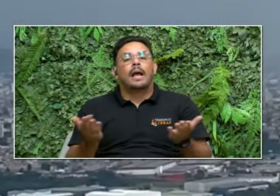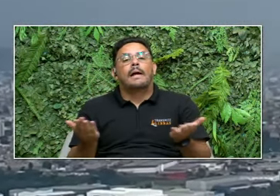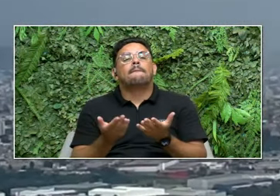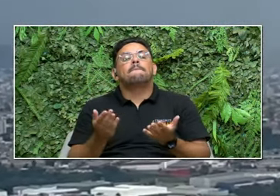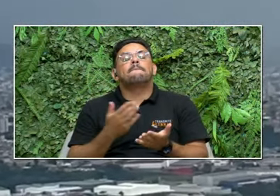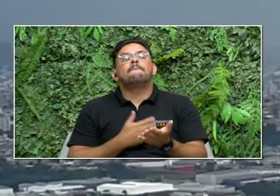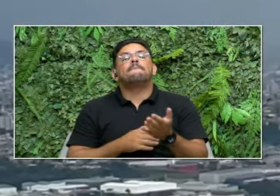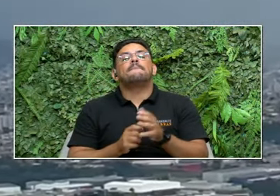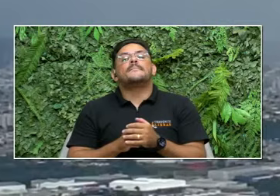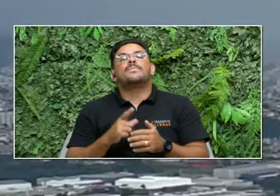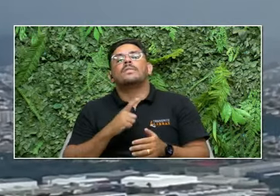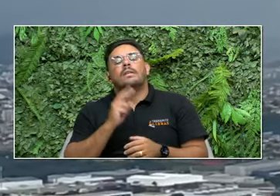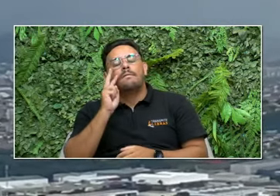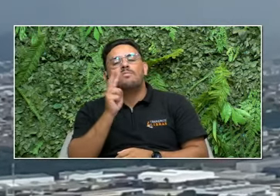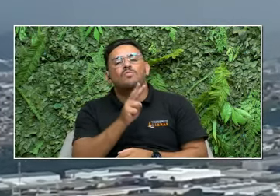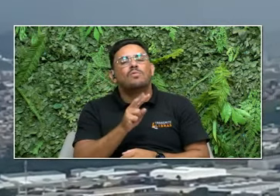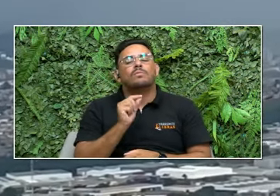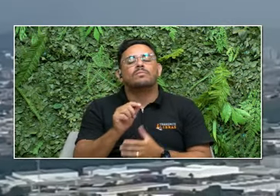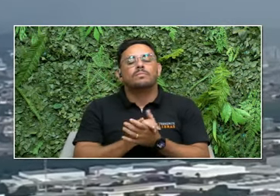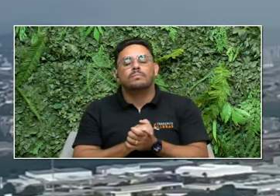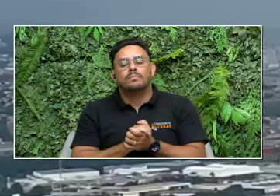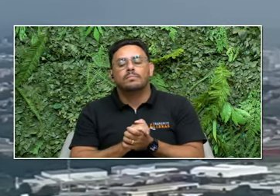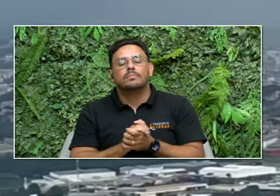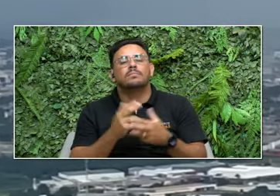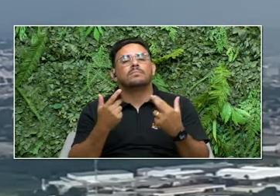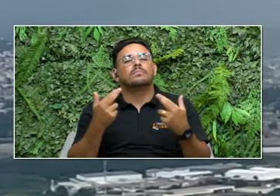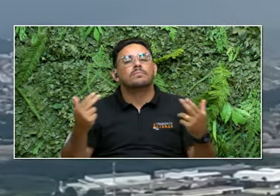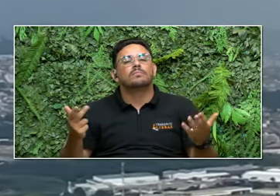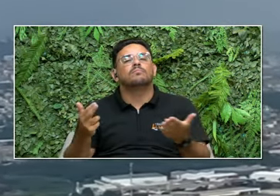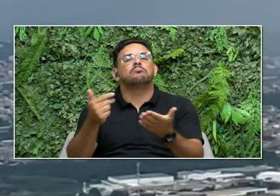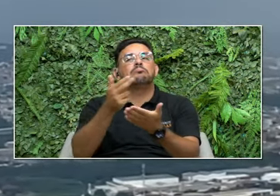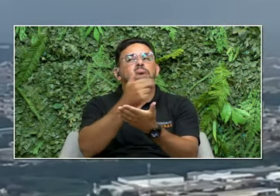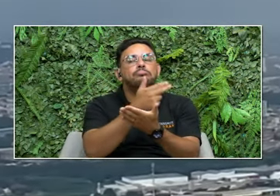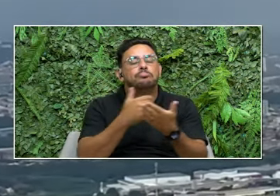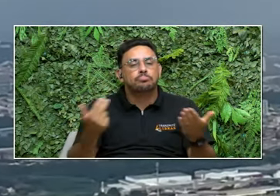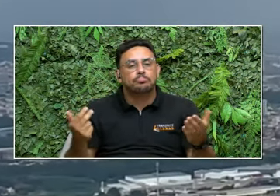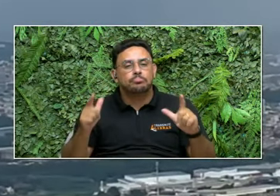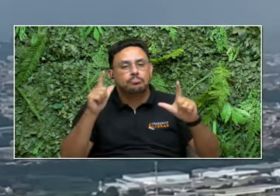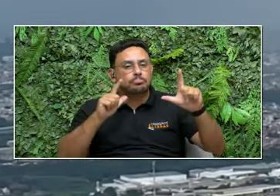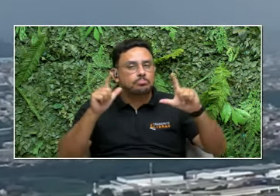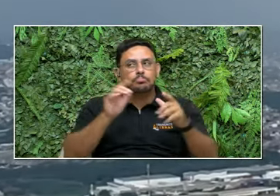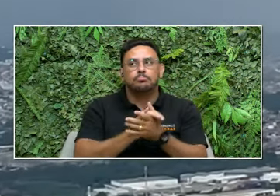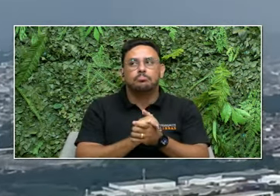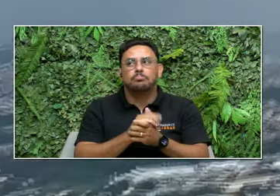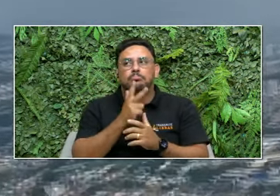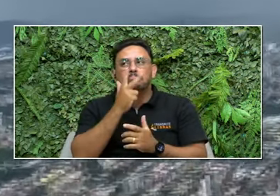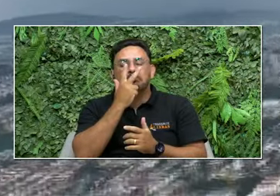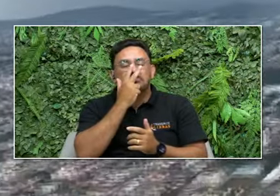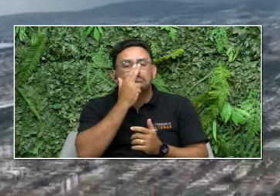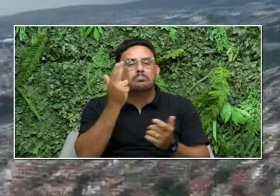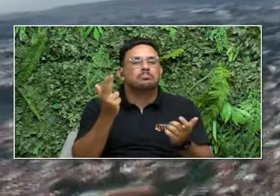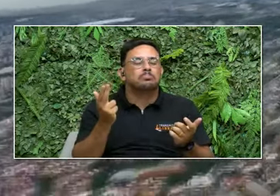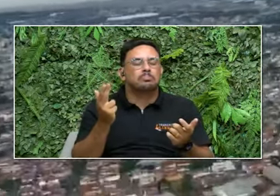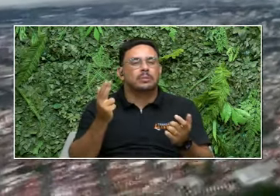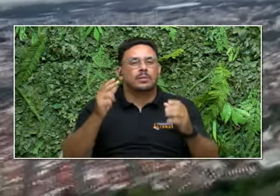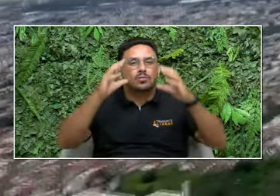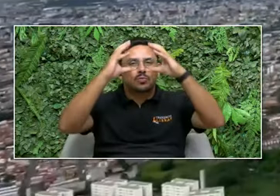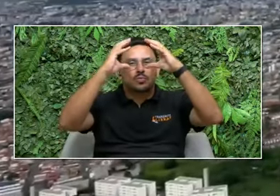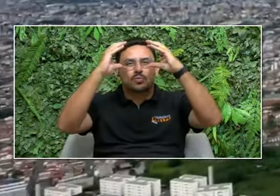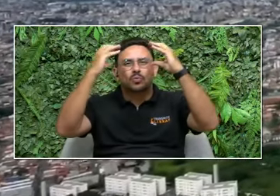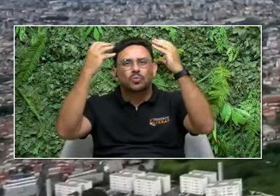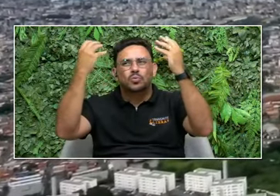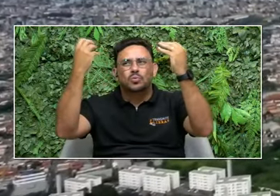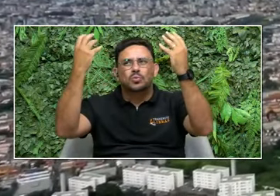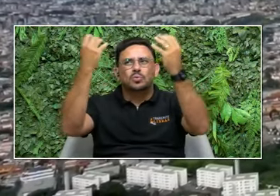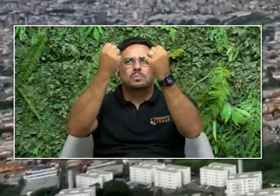o a gente tá vendo aqui imagens bom a Parece que tem uma uma nuvem bem pesada